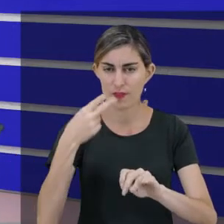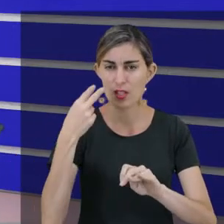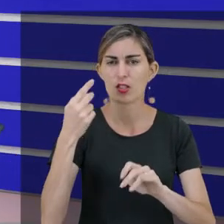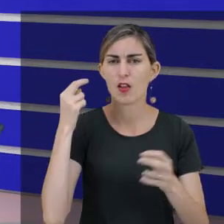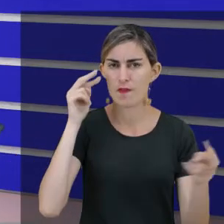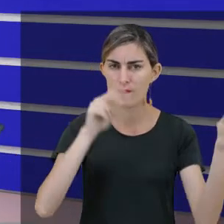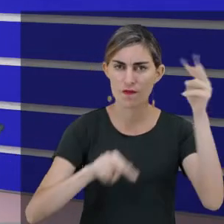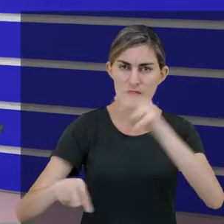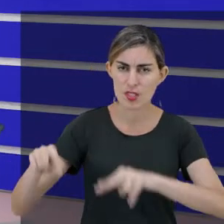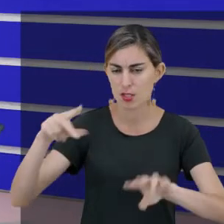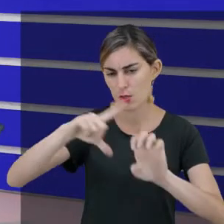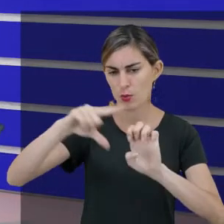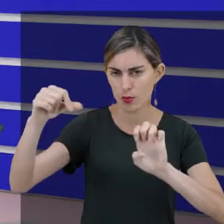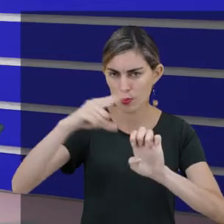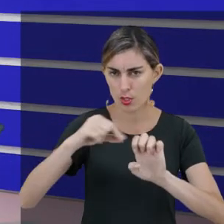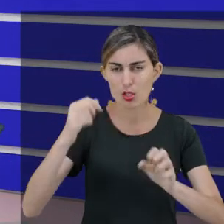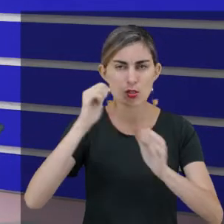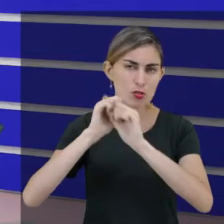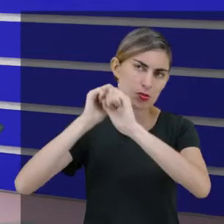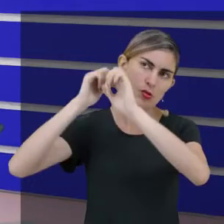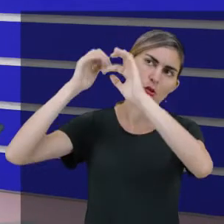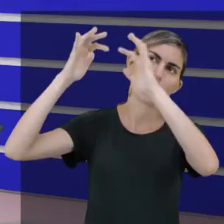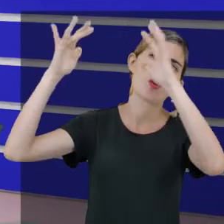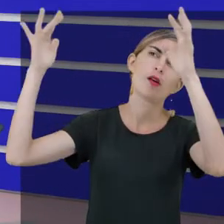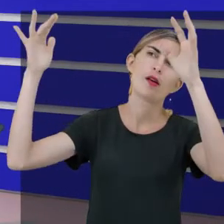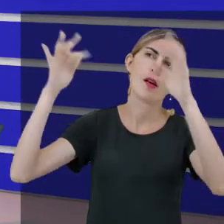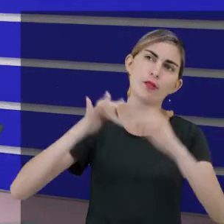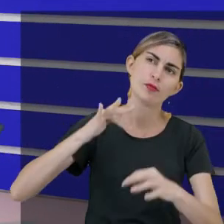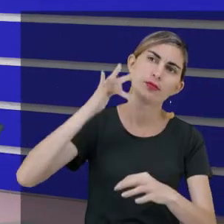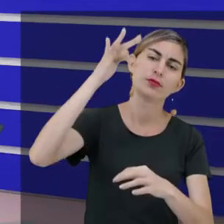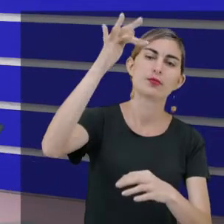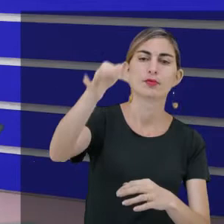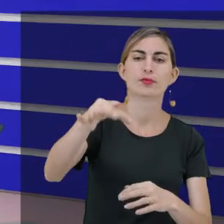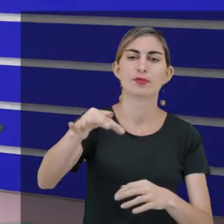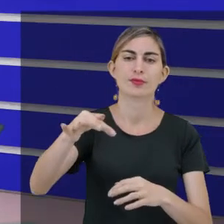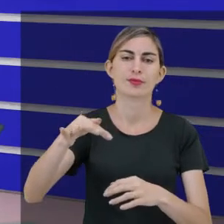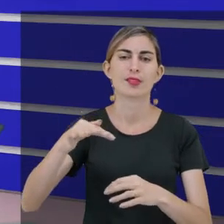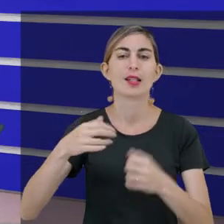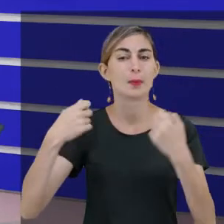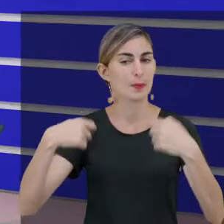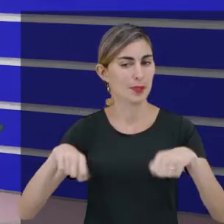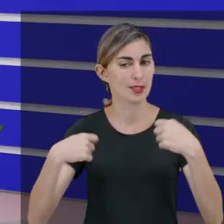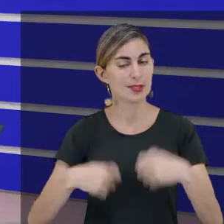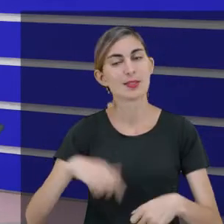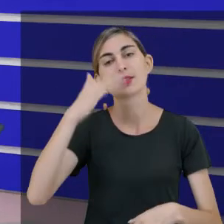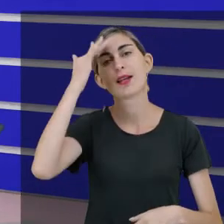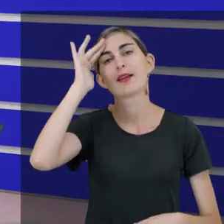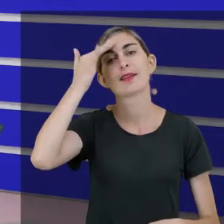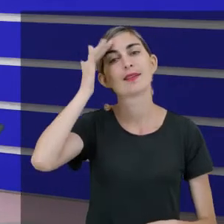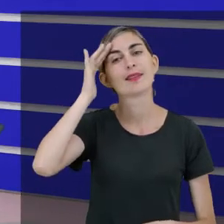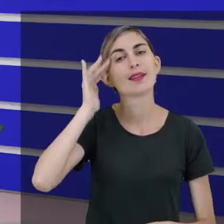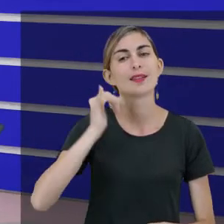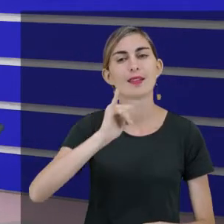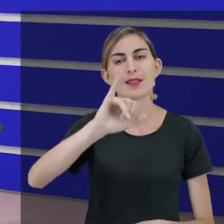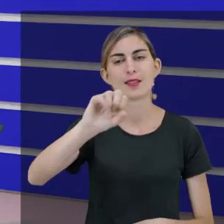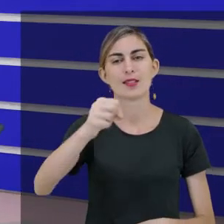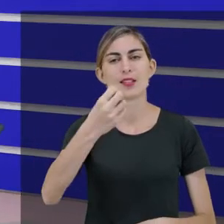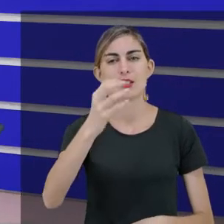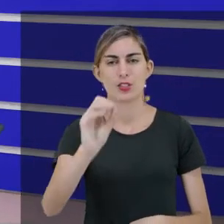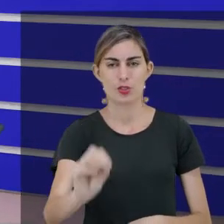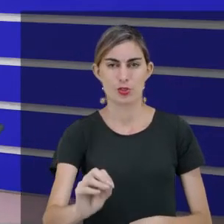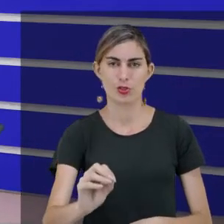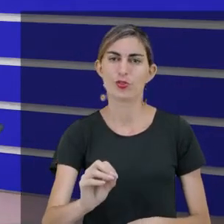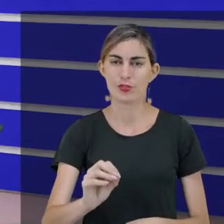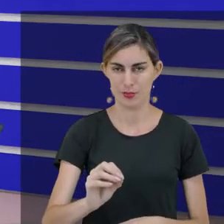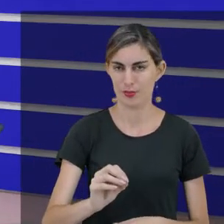a visão empreendedora é sonhar, idealizar e realizar. Então a gente precisa entender que a ISO ela é uma